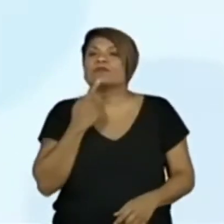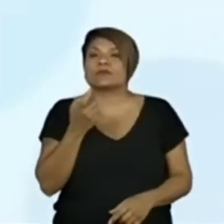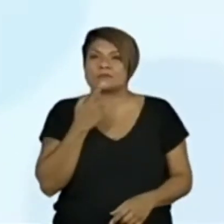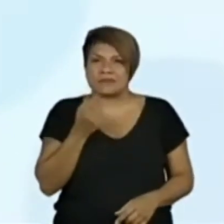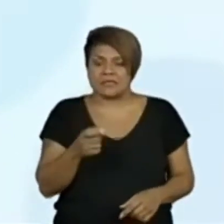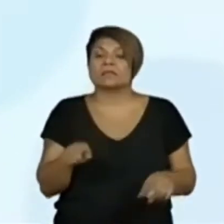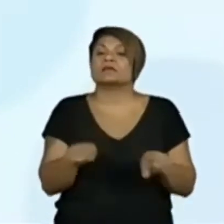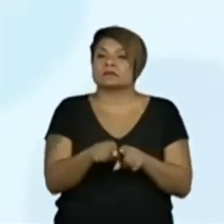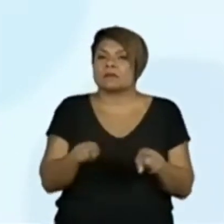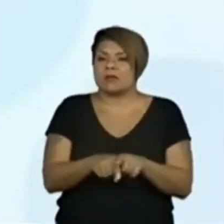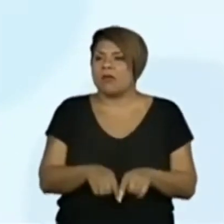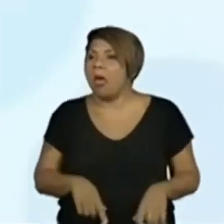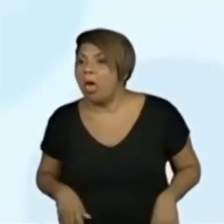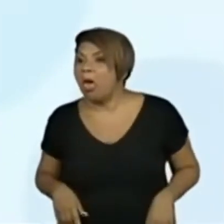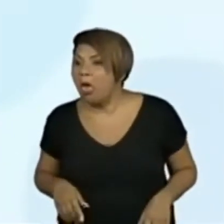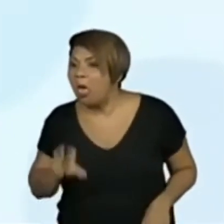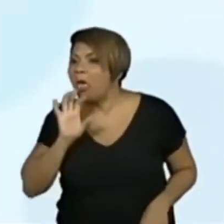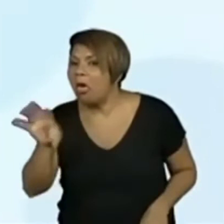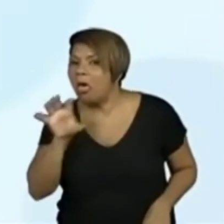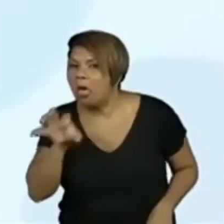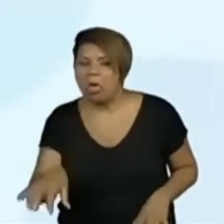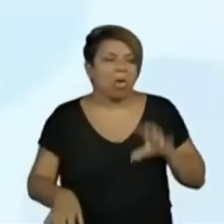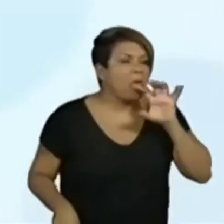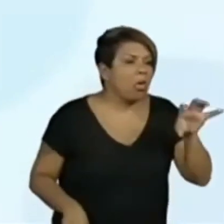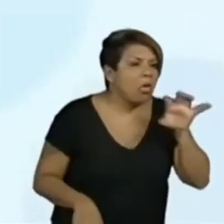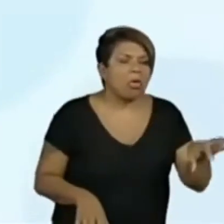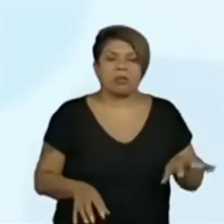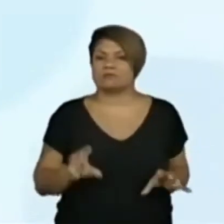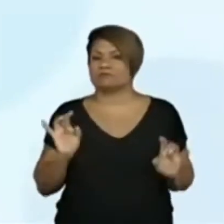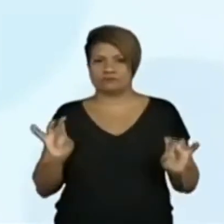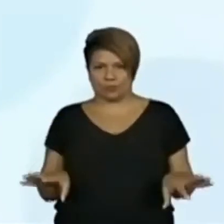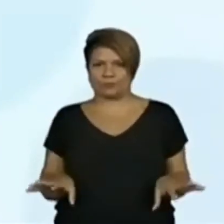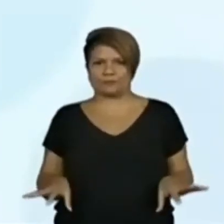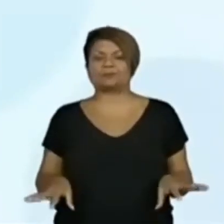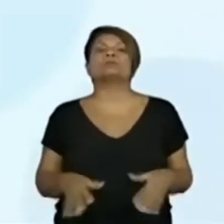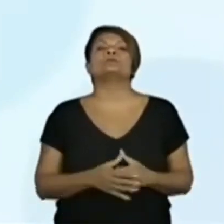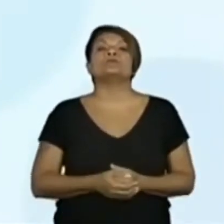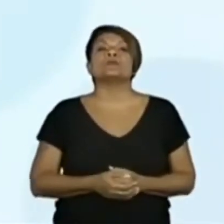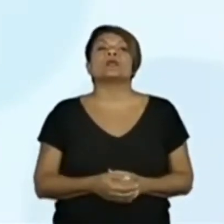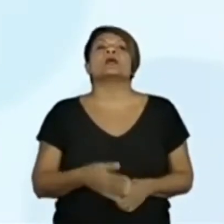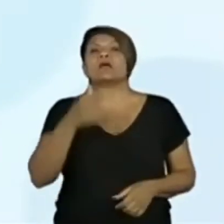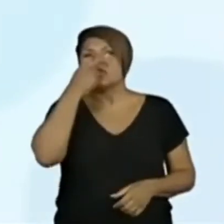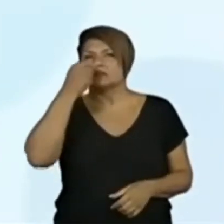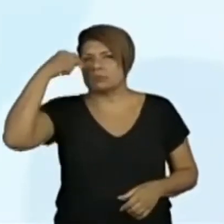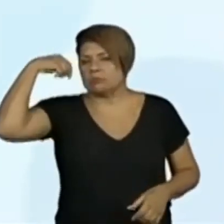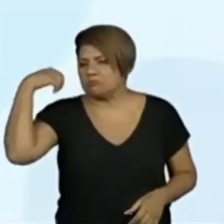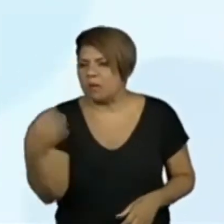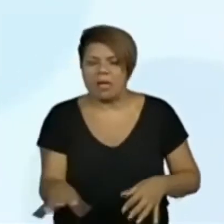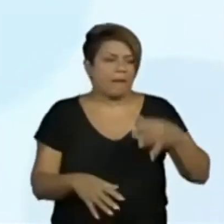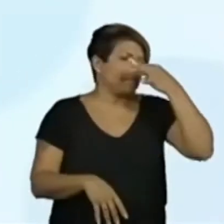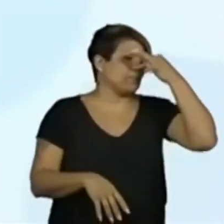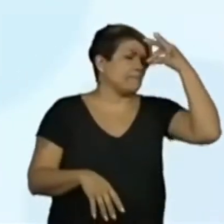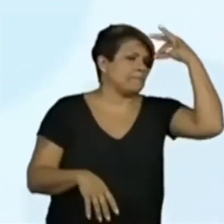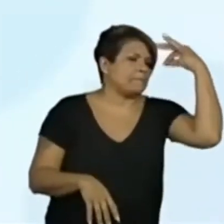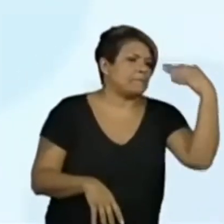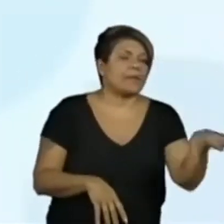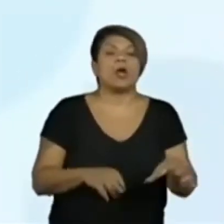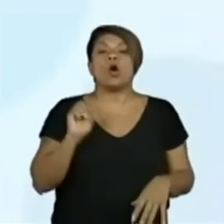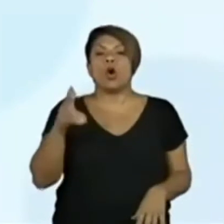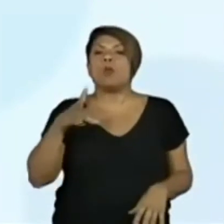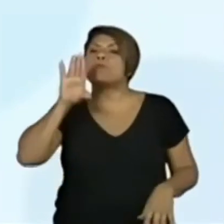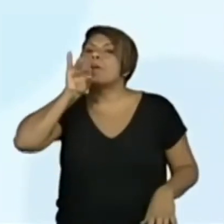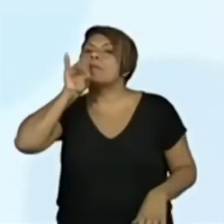tosse. Então, é transmitida de pessoa a pessoa por tosse, espirro ou